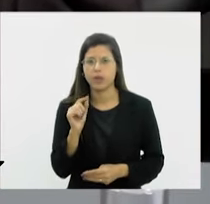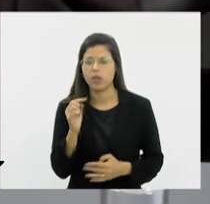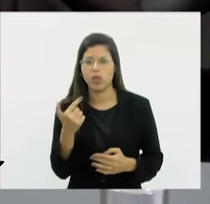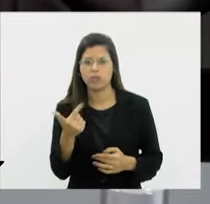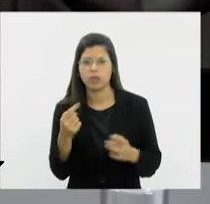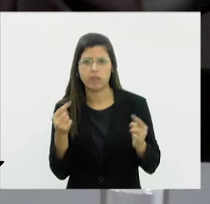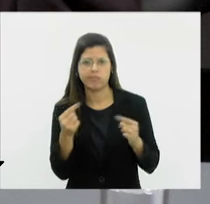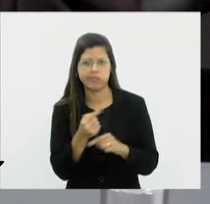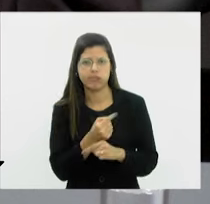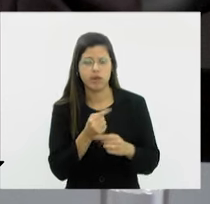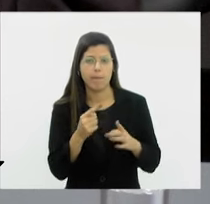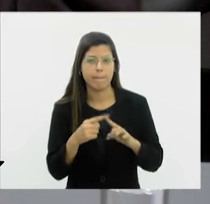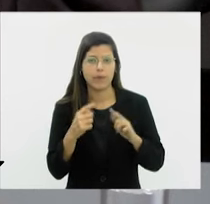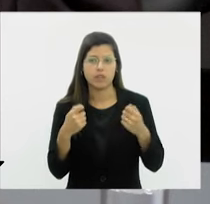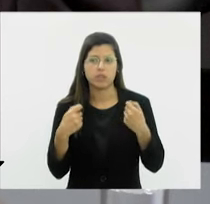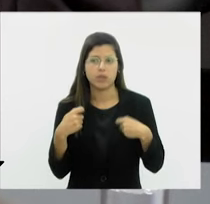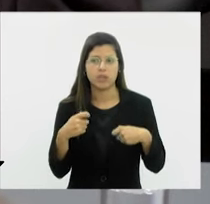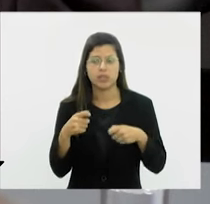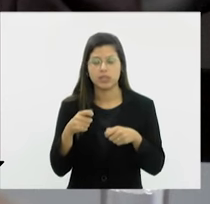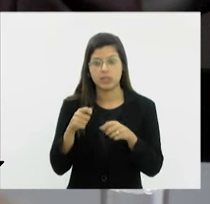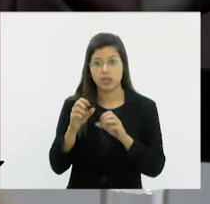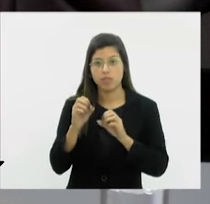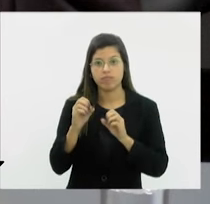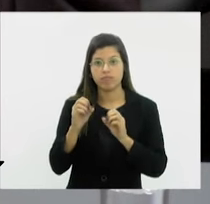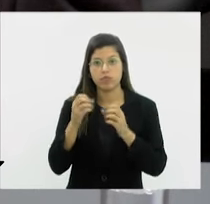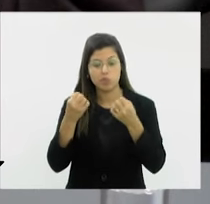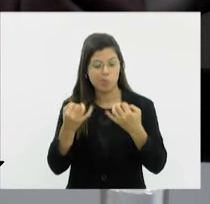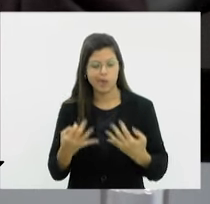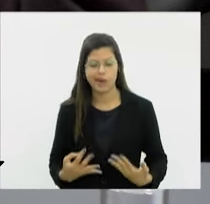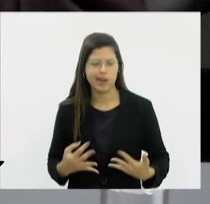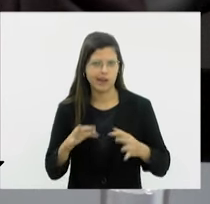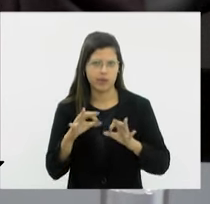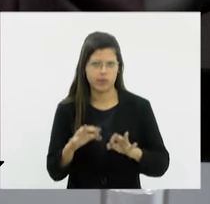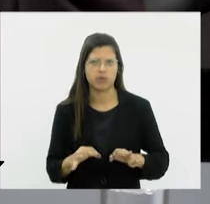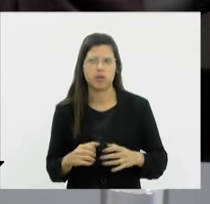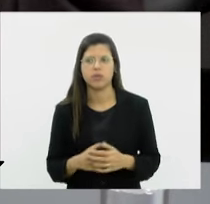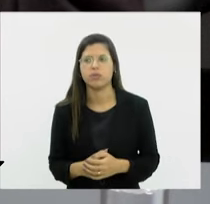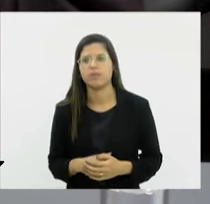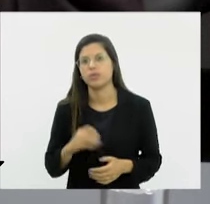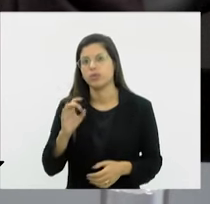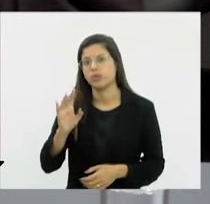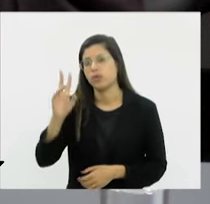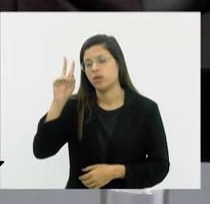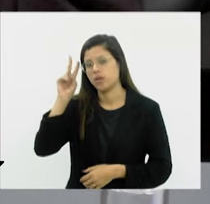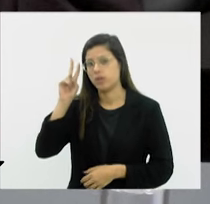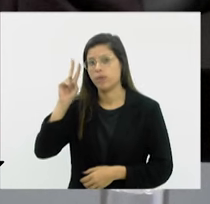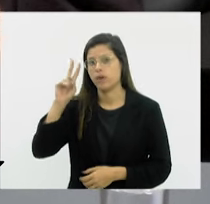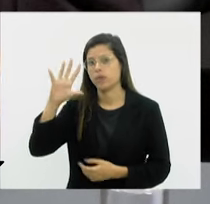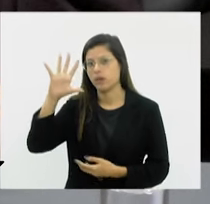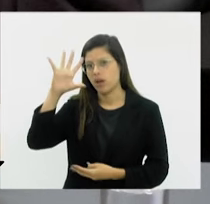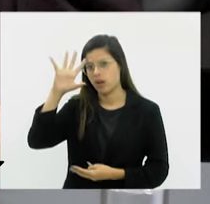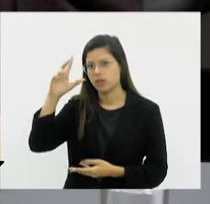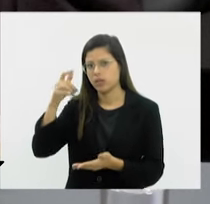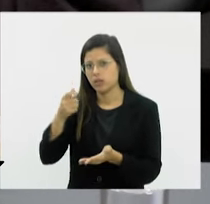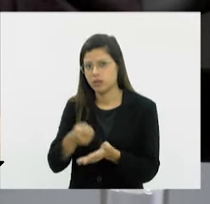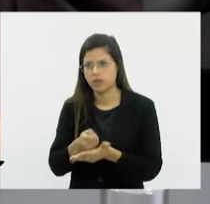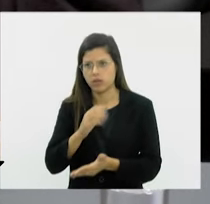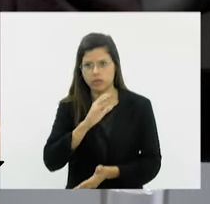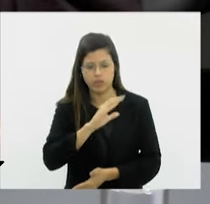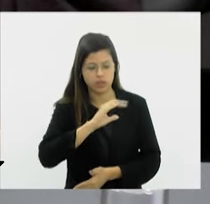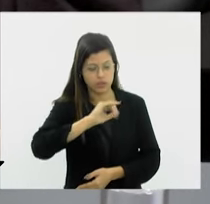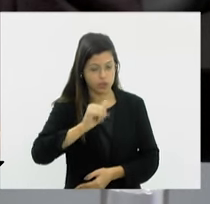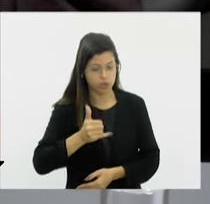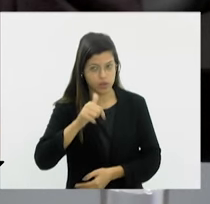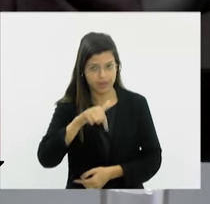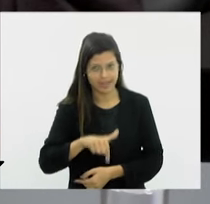mas é só pacificar e instruir corretamente. Entendeu? Só recapitulando. A decisão da CCJ aqui,